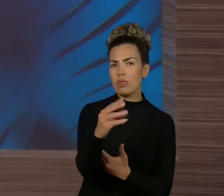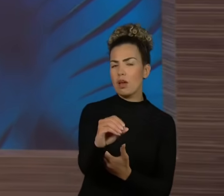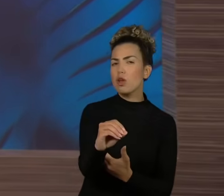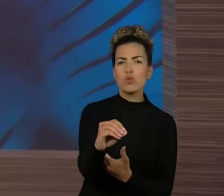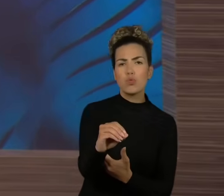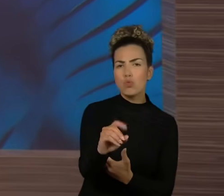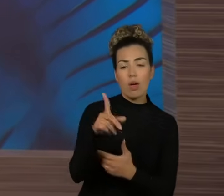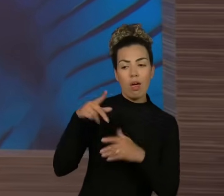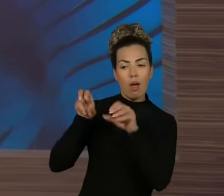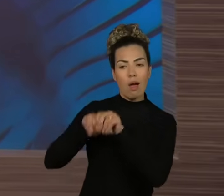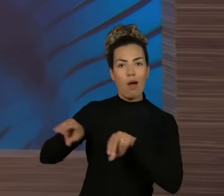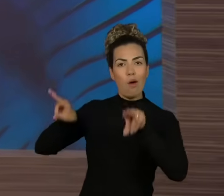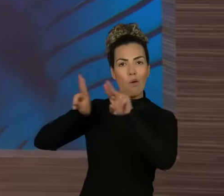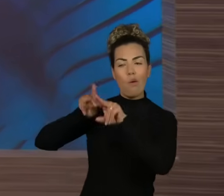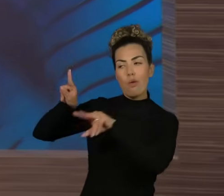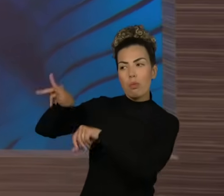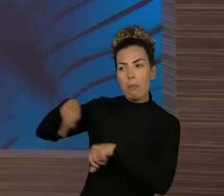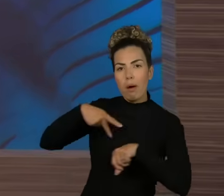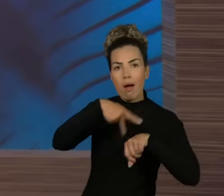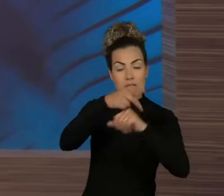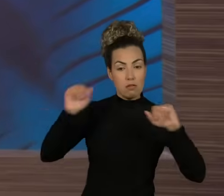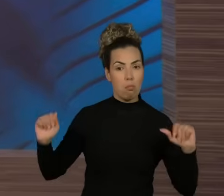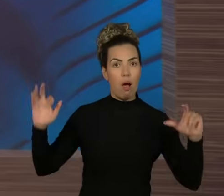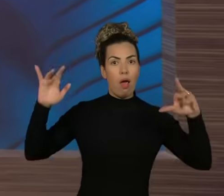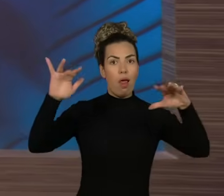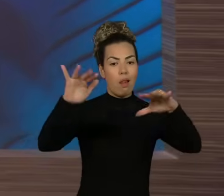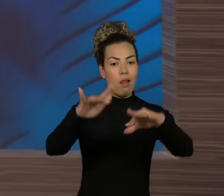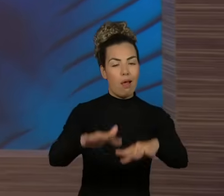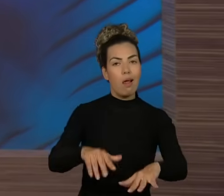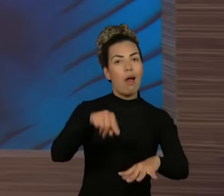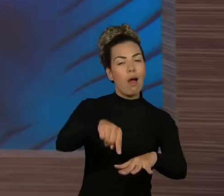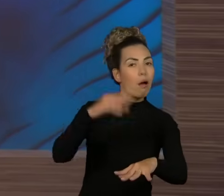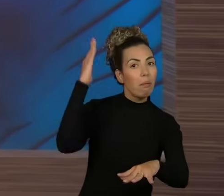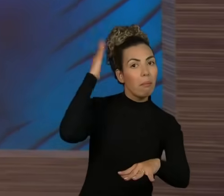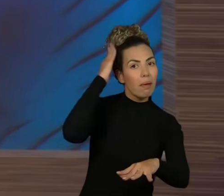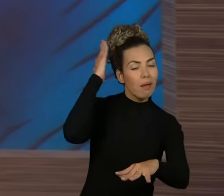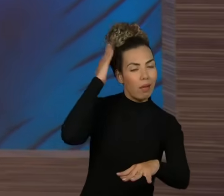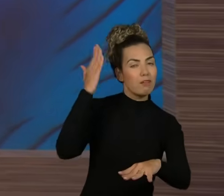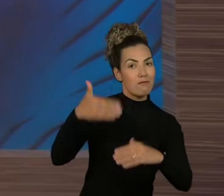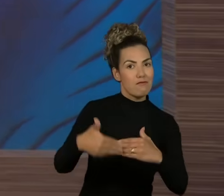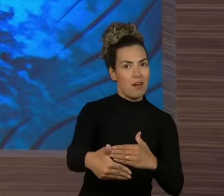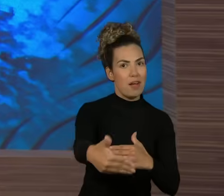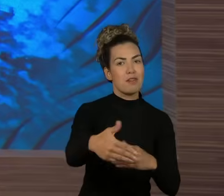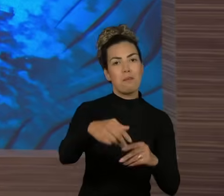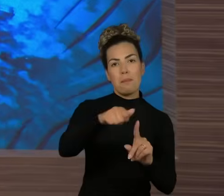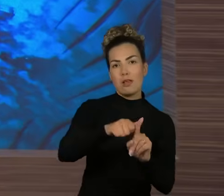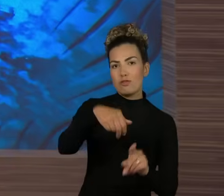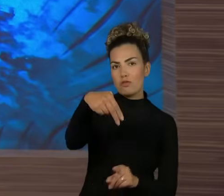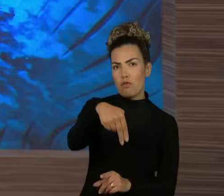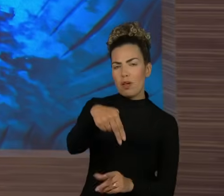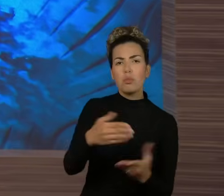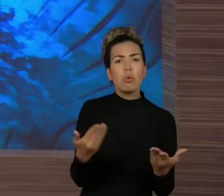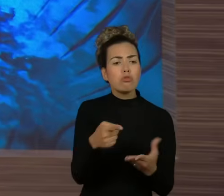sobre o Clima, que será realizada em novembro em Belém. Hoje você acompanha as obras em andamento e os desafios que a